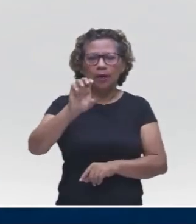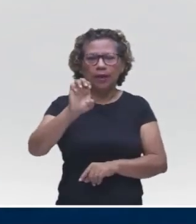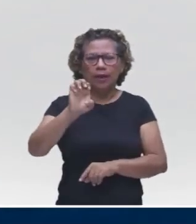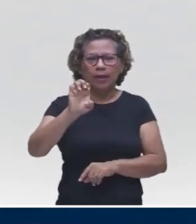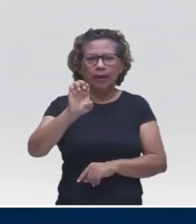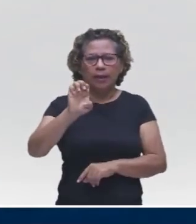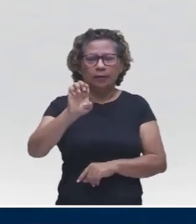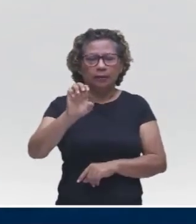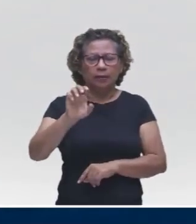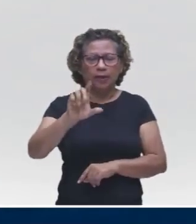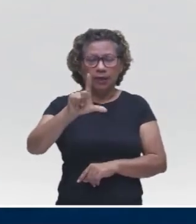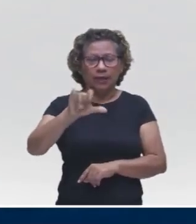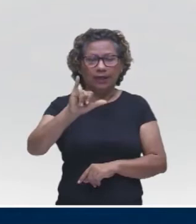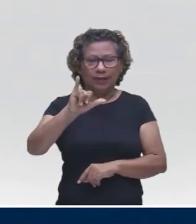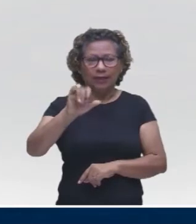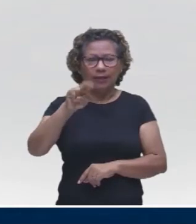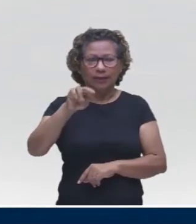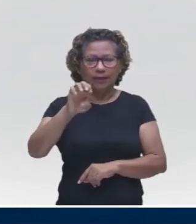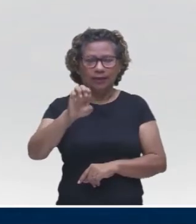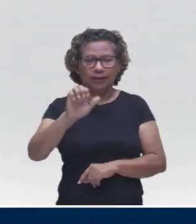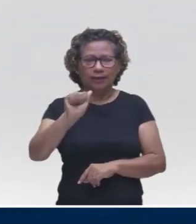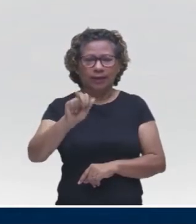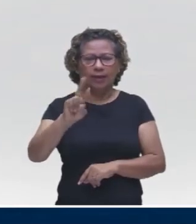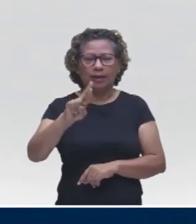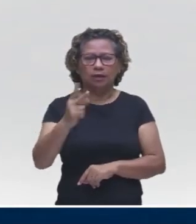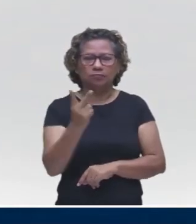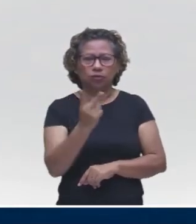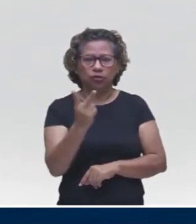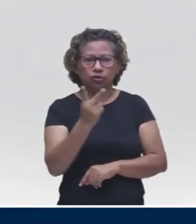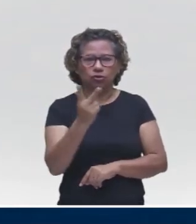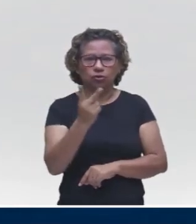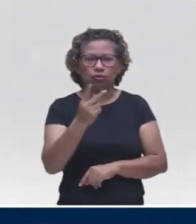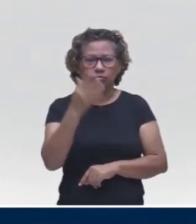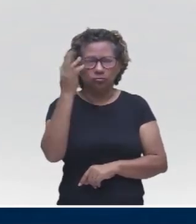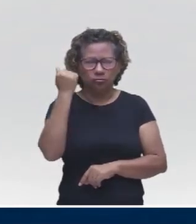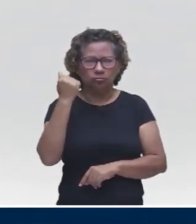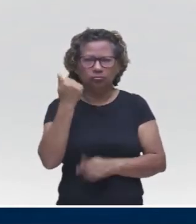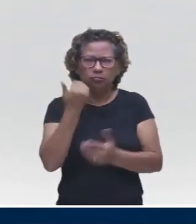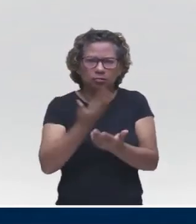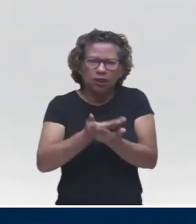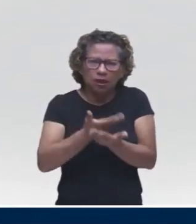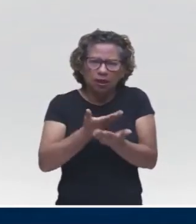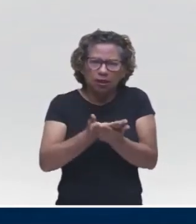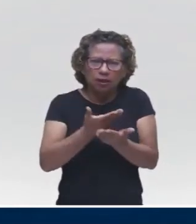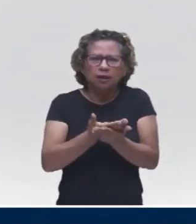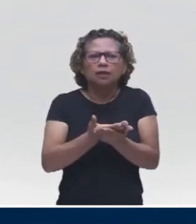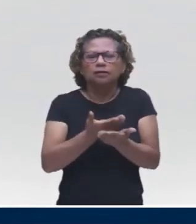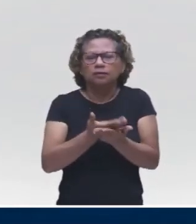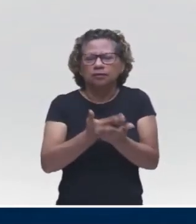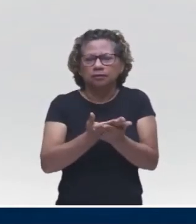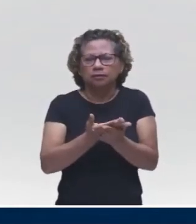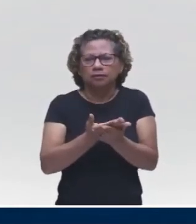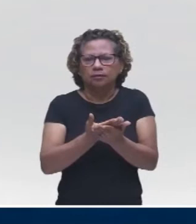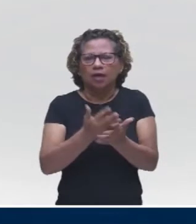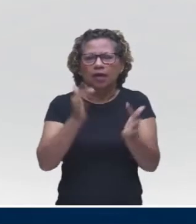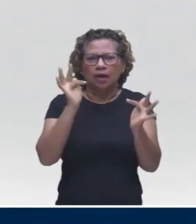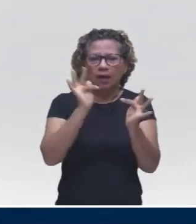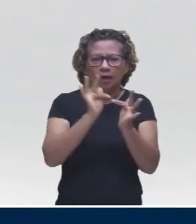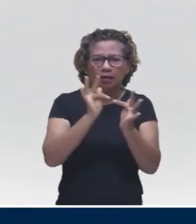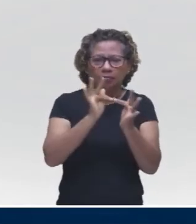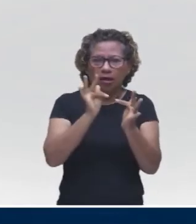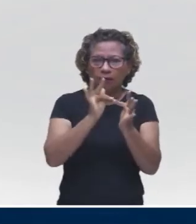muito, a definição e essa forma genérica da função afim. Então